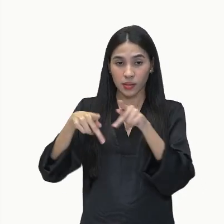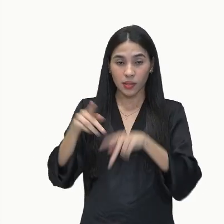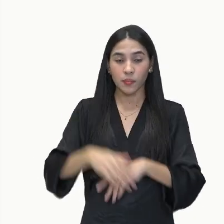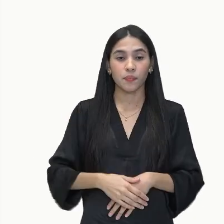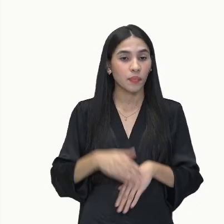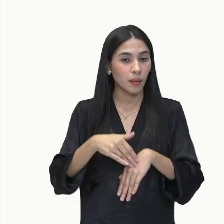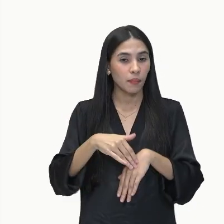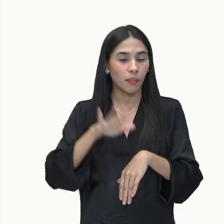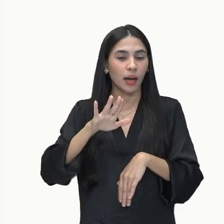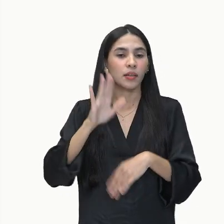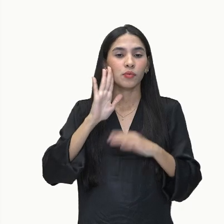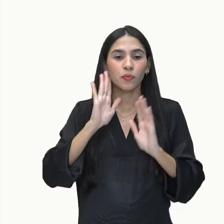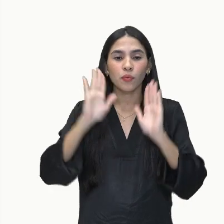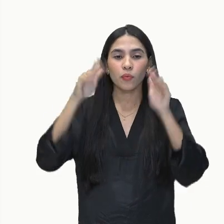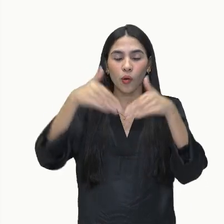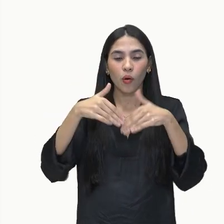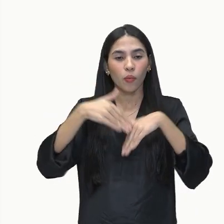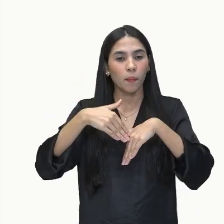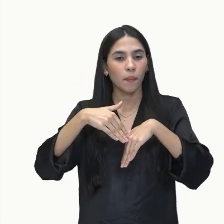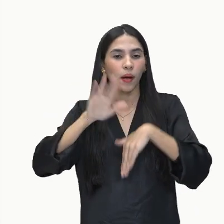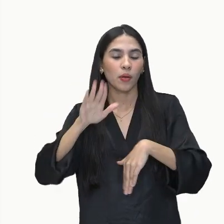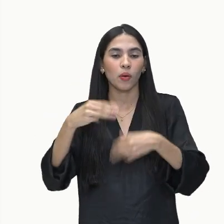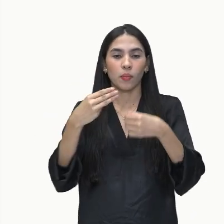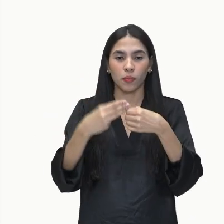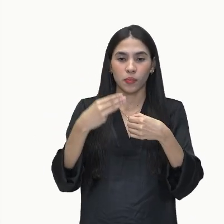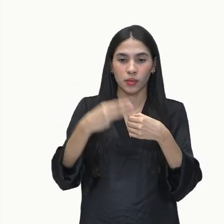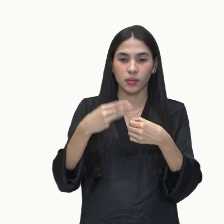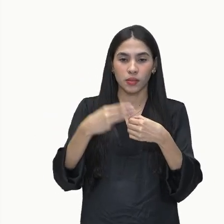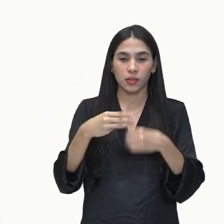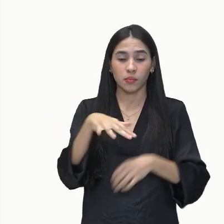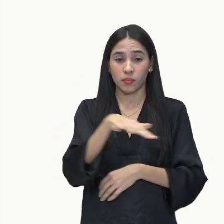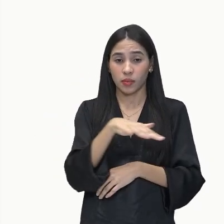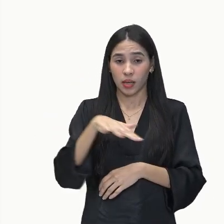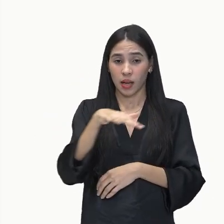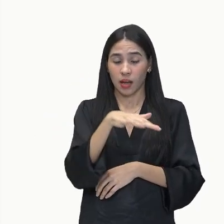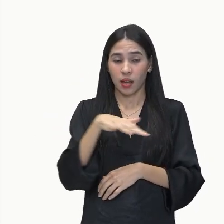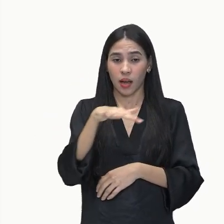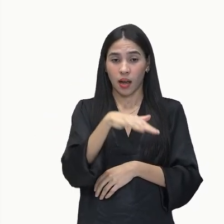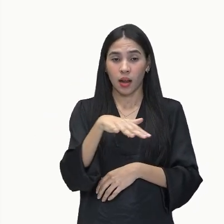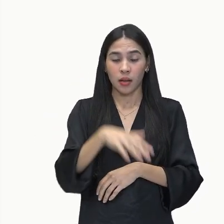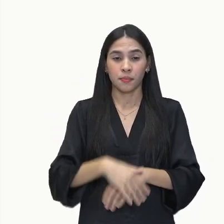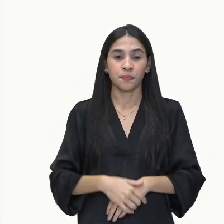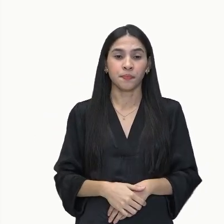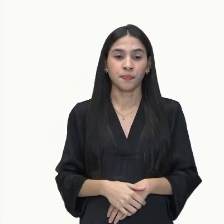maior concentração desses municípios, dessas áreas urbanizadas,